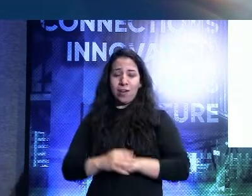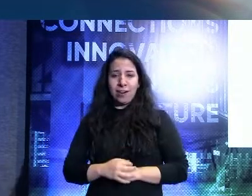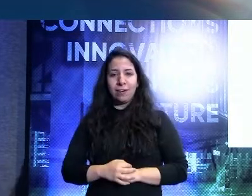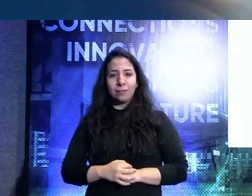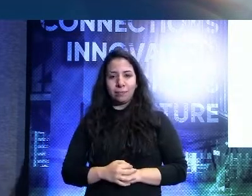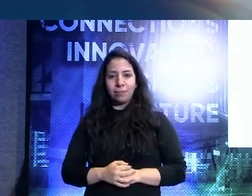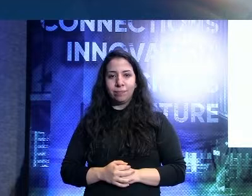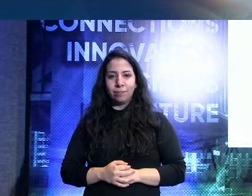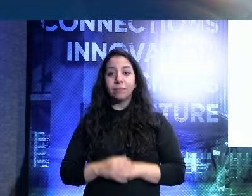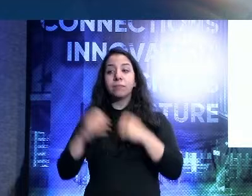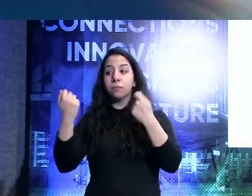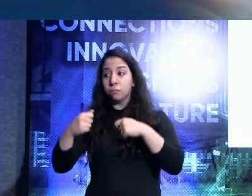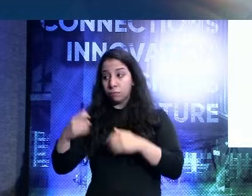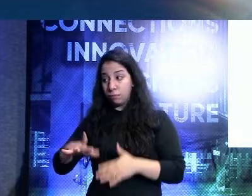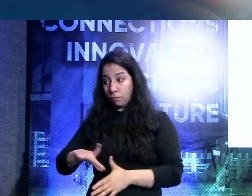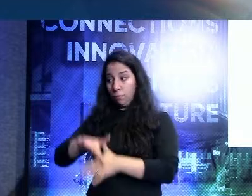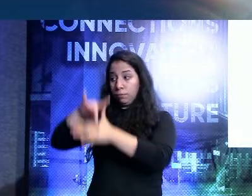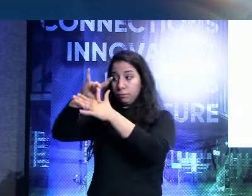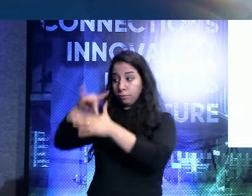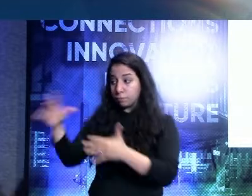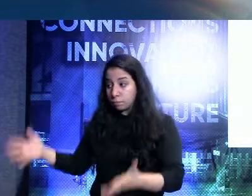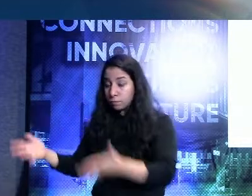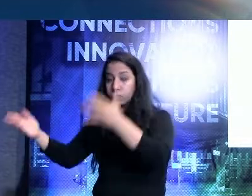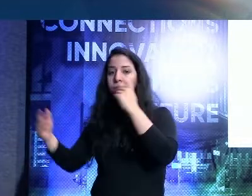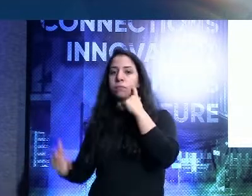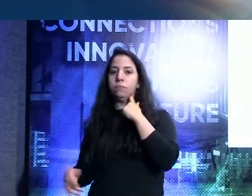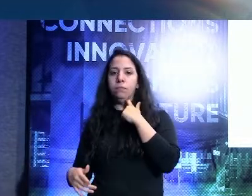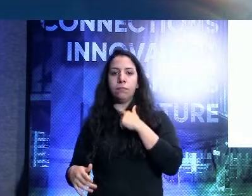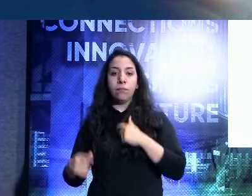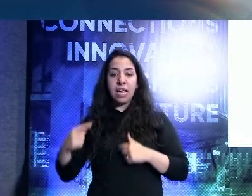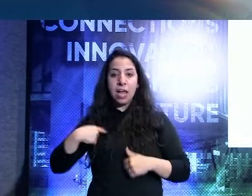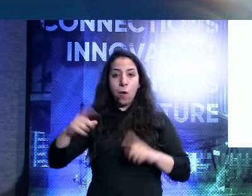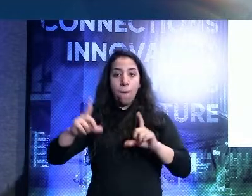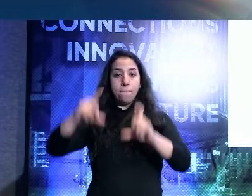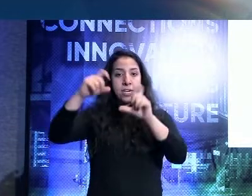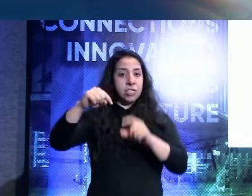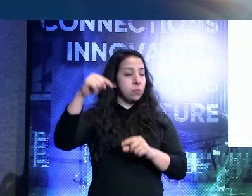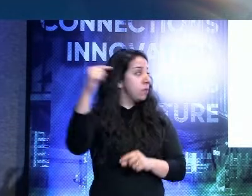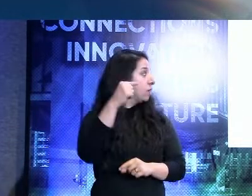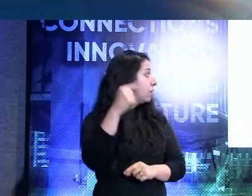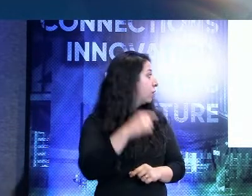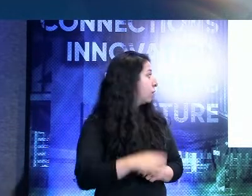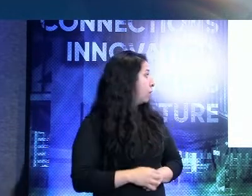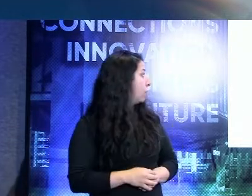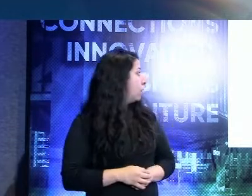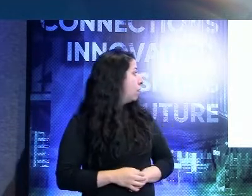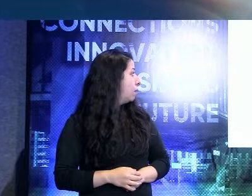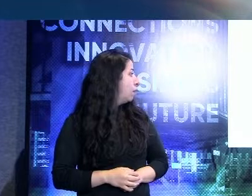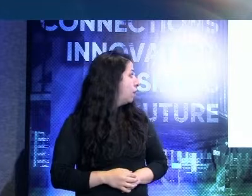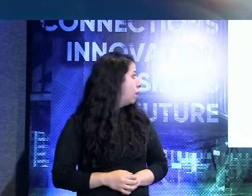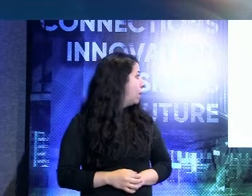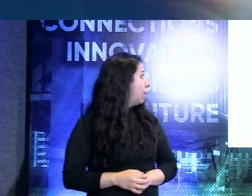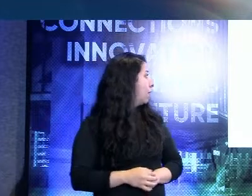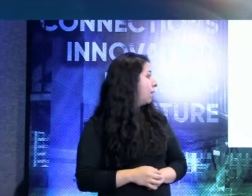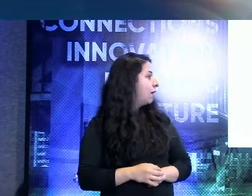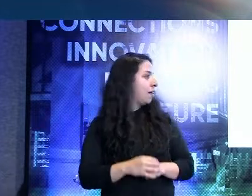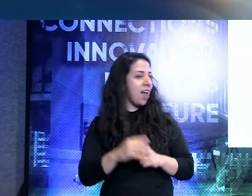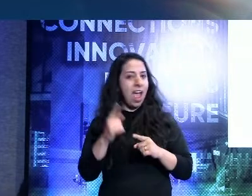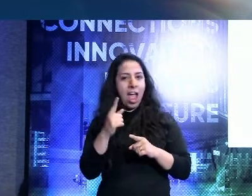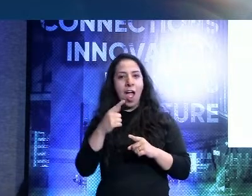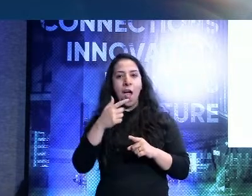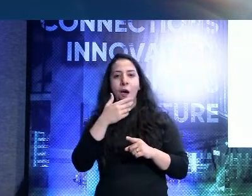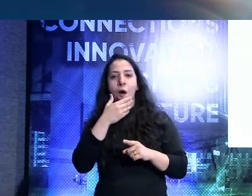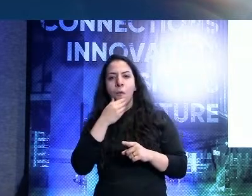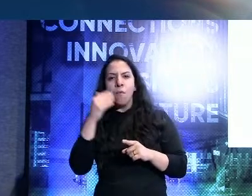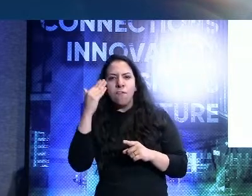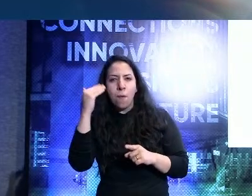liderança. Esse print screen aqui, eu tenho muito orgulho dele, é uma lenda viva trocando mensagem no WhatsApp comigo. O